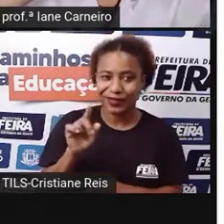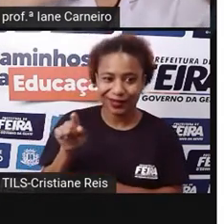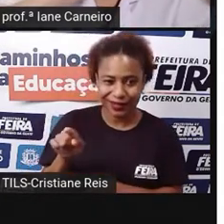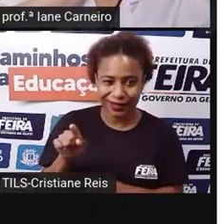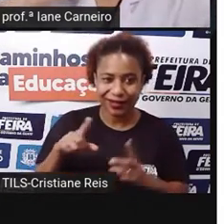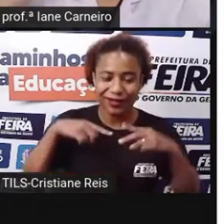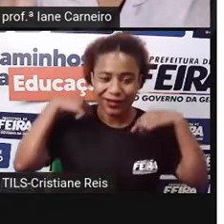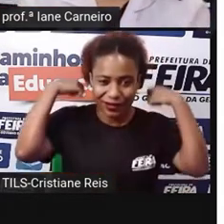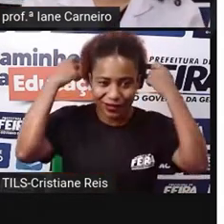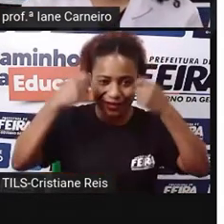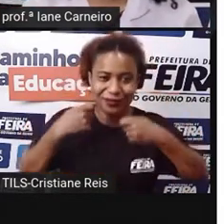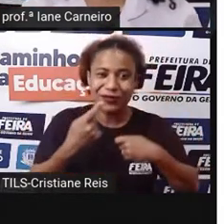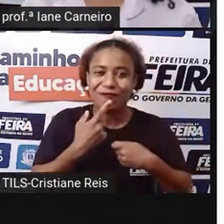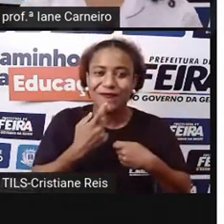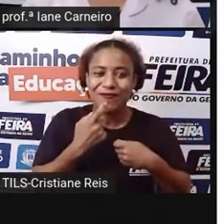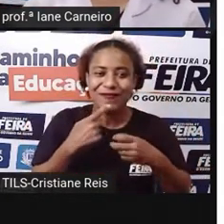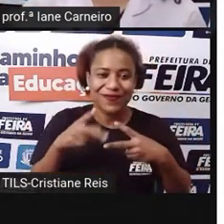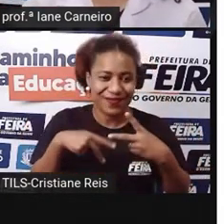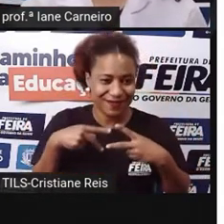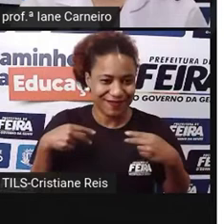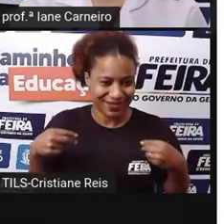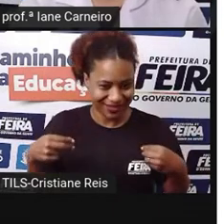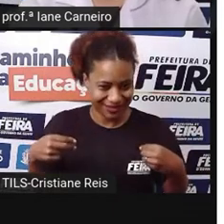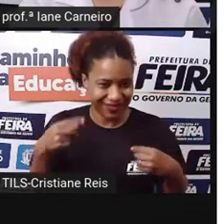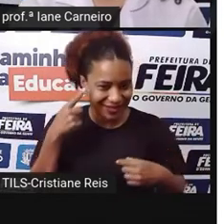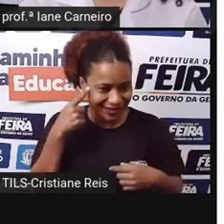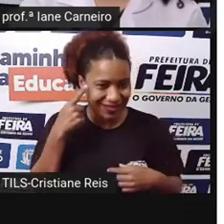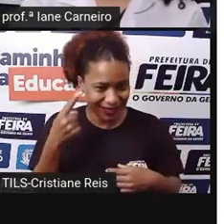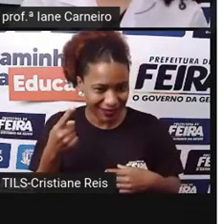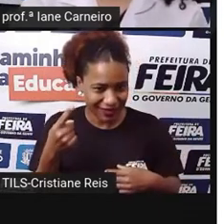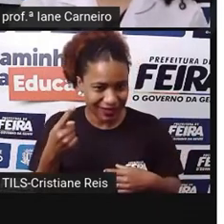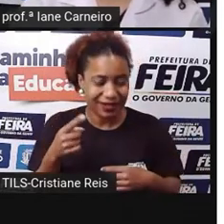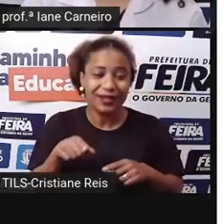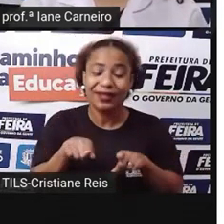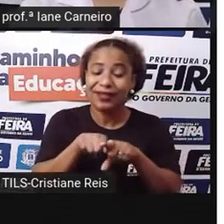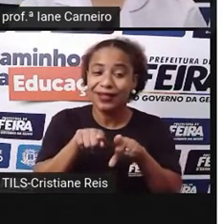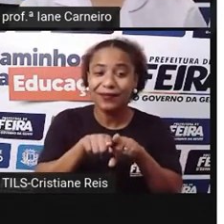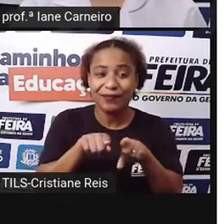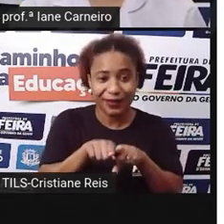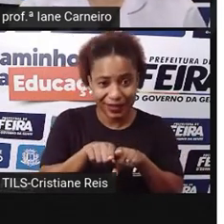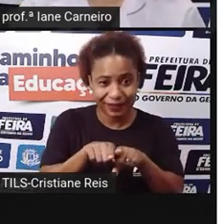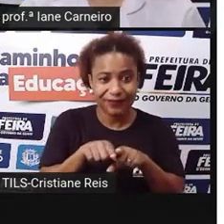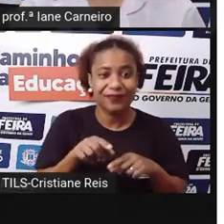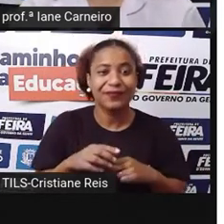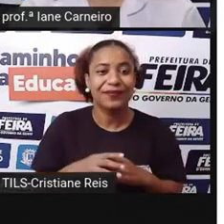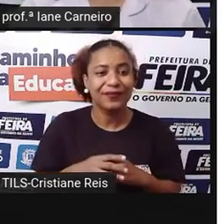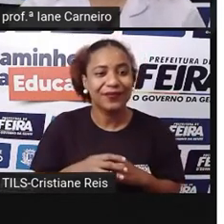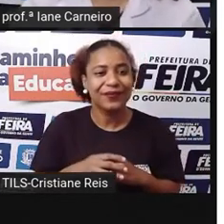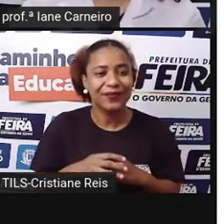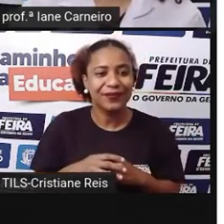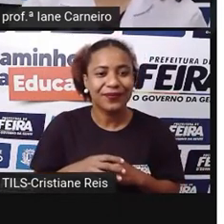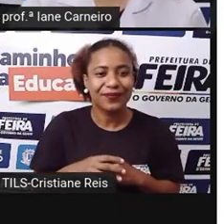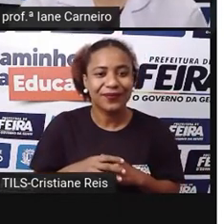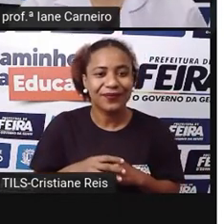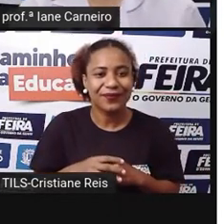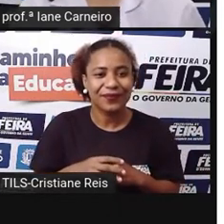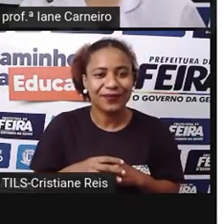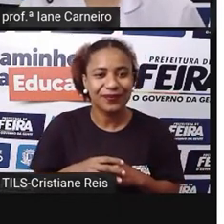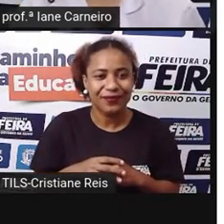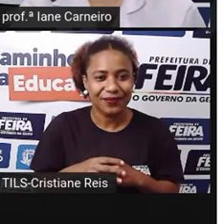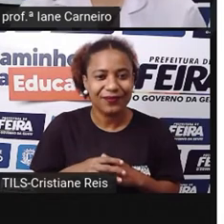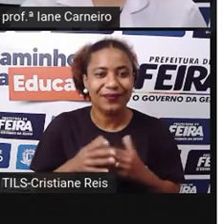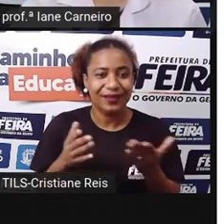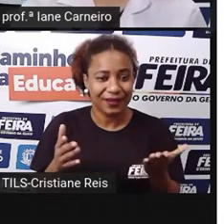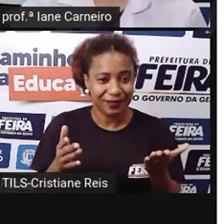de presente da vovó dela, né? Além disso, nessa história tem a mamãe da Chapeuzinho Vermelho, a